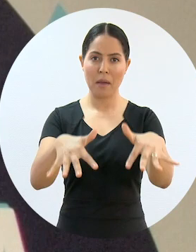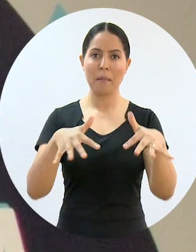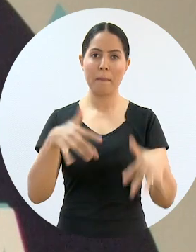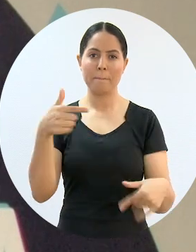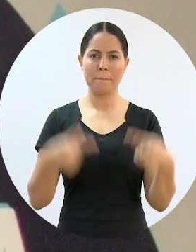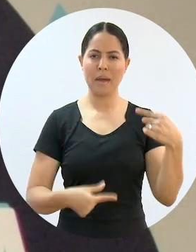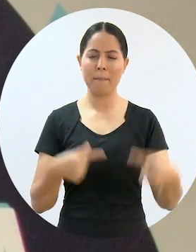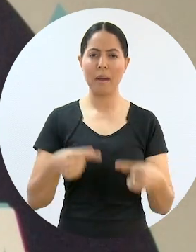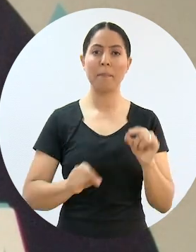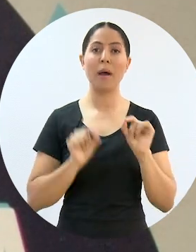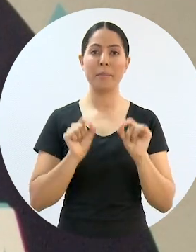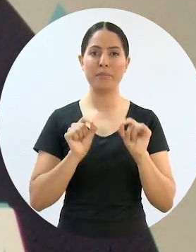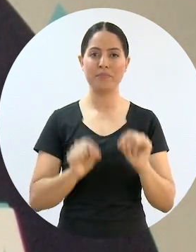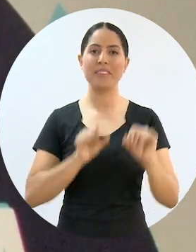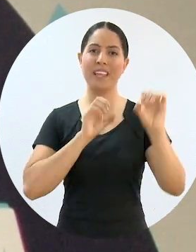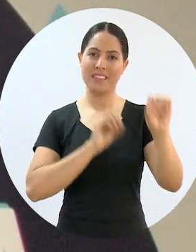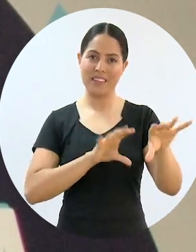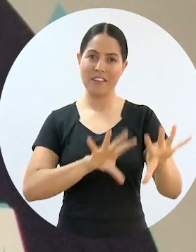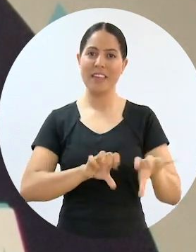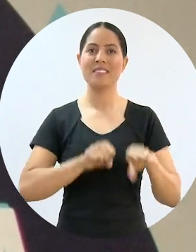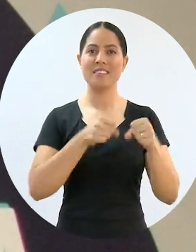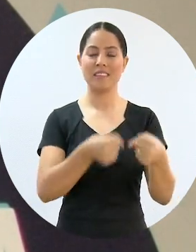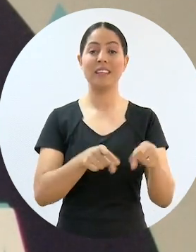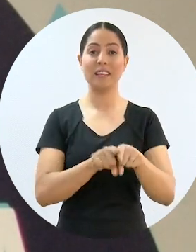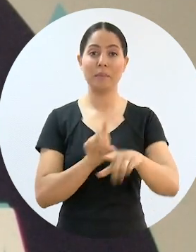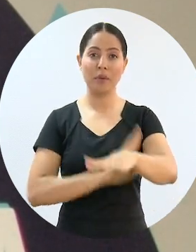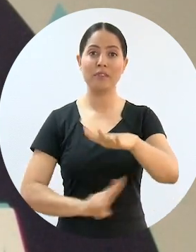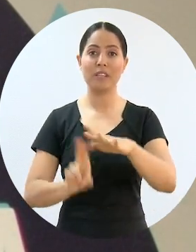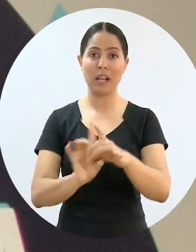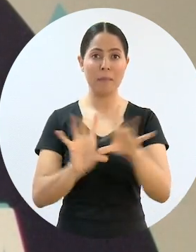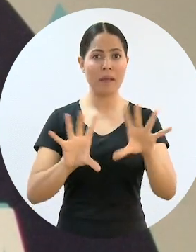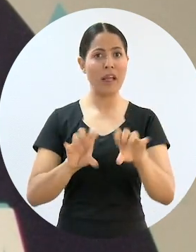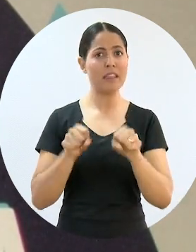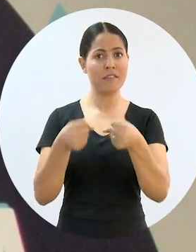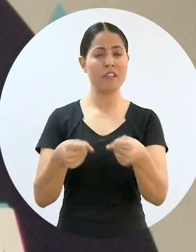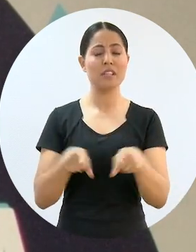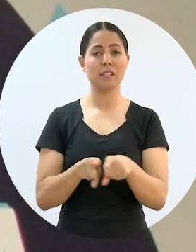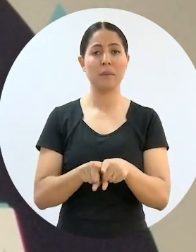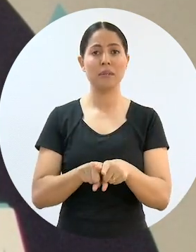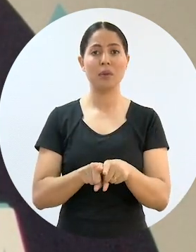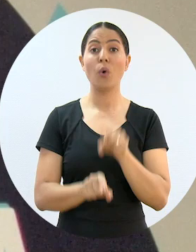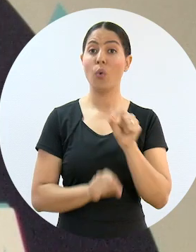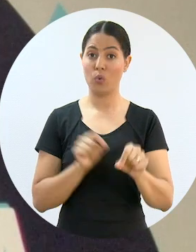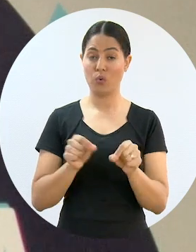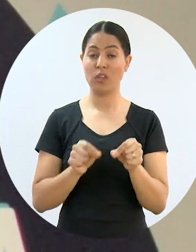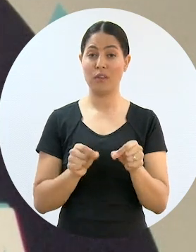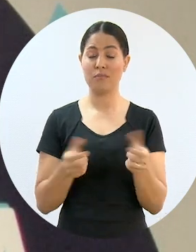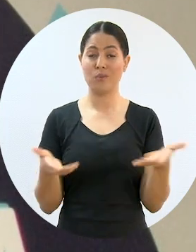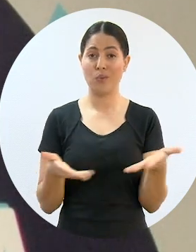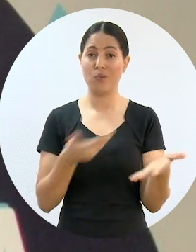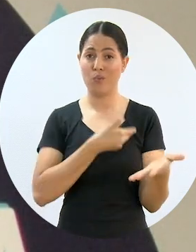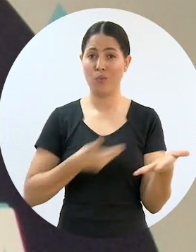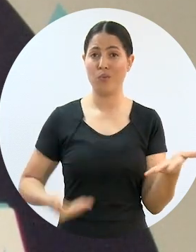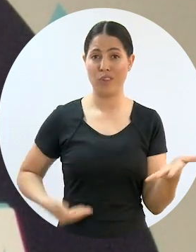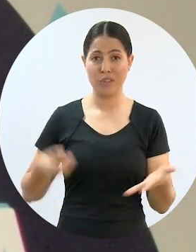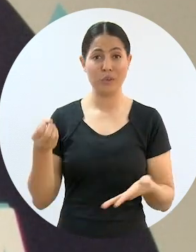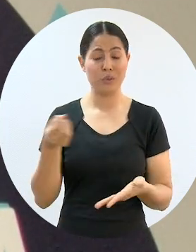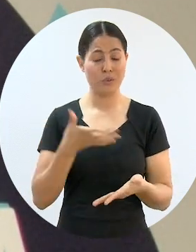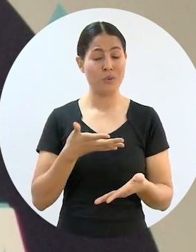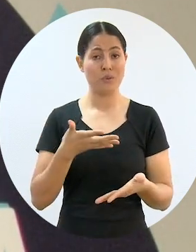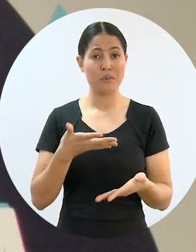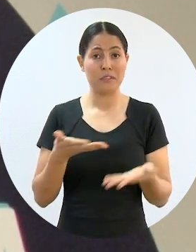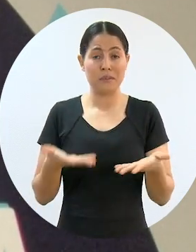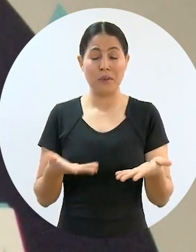de todos os espaços na defesa da educação e da autonomia universitária, justamente porque com esse novo governo a gente já